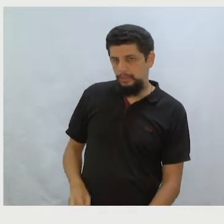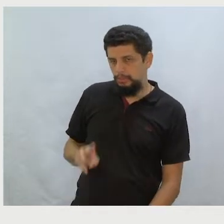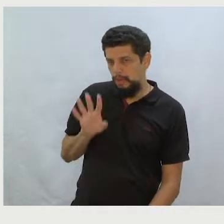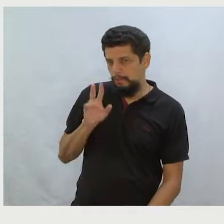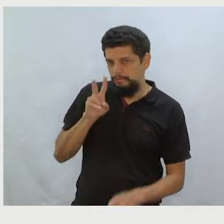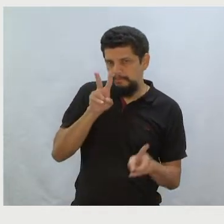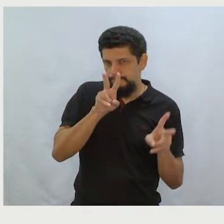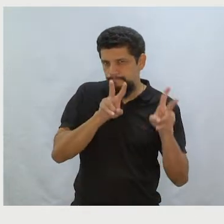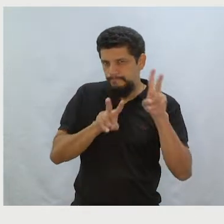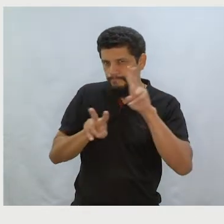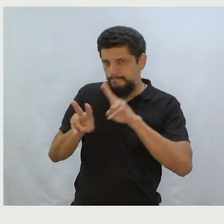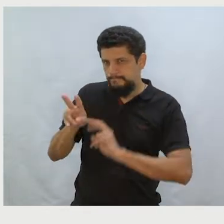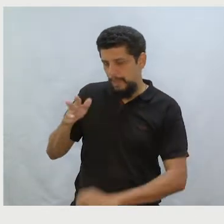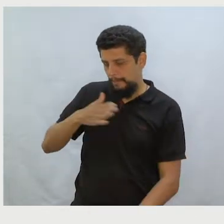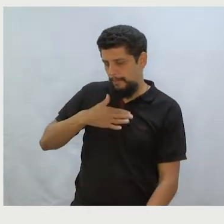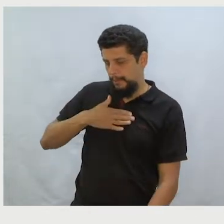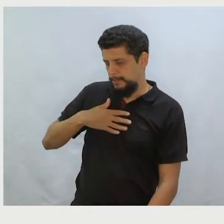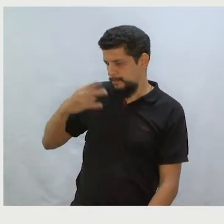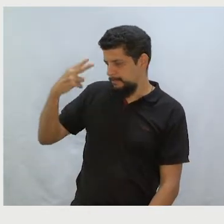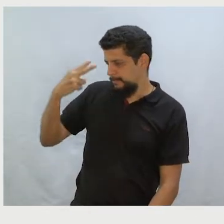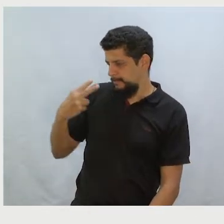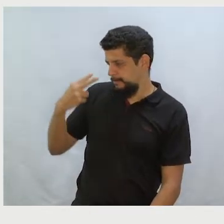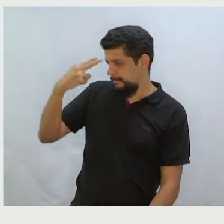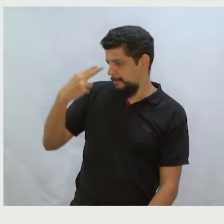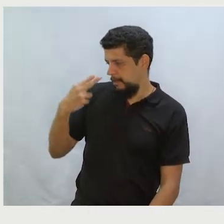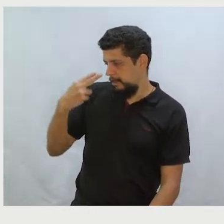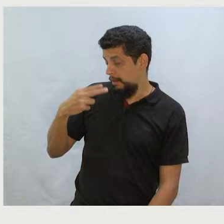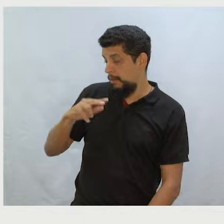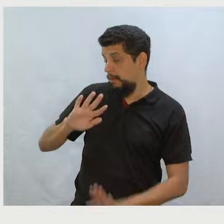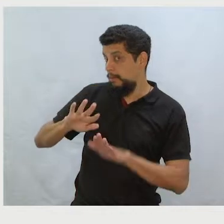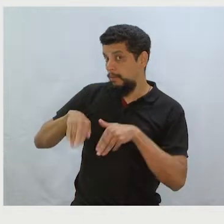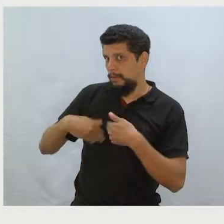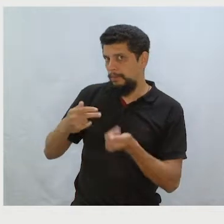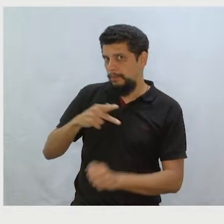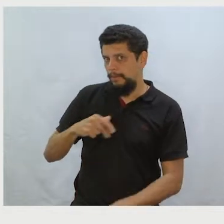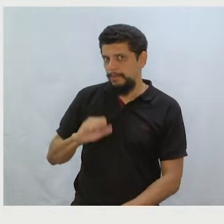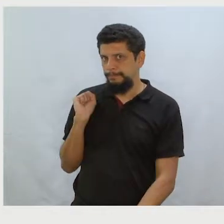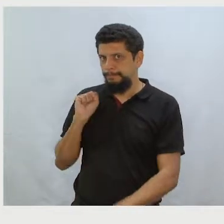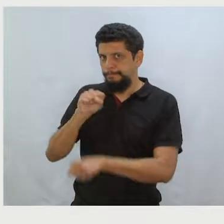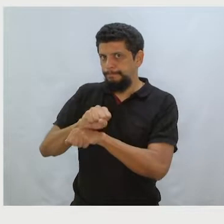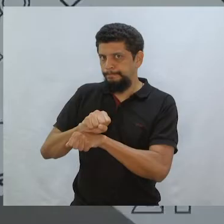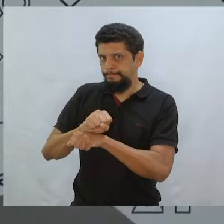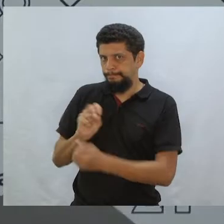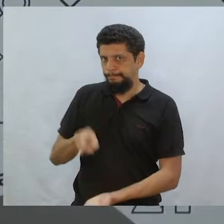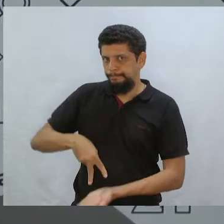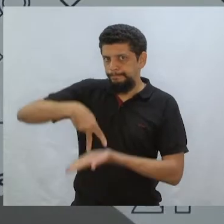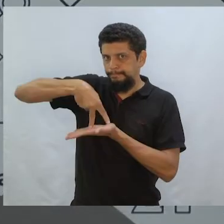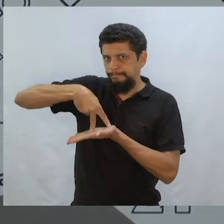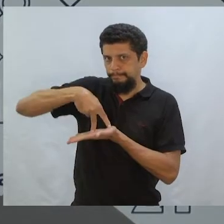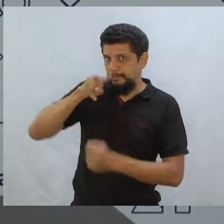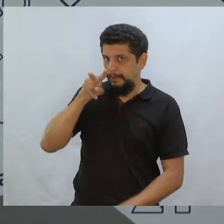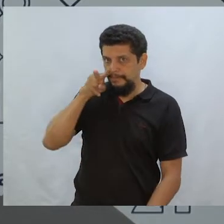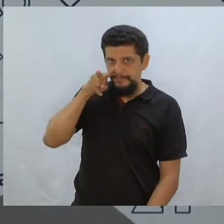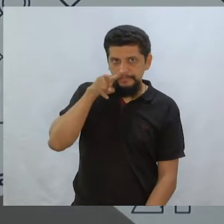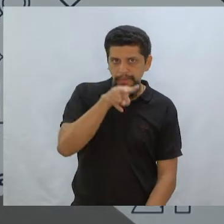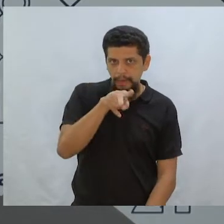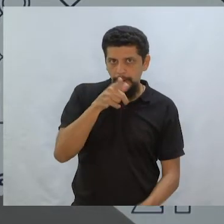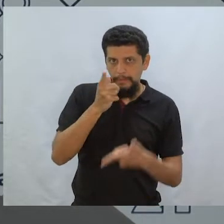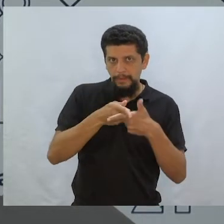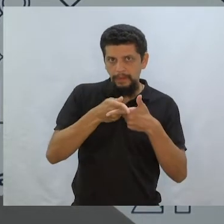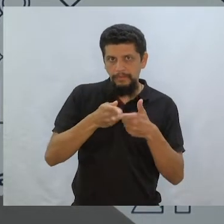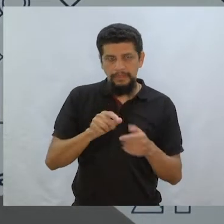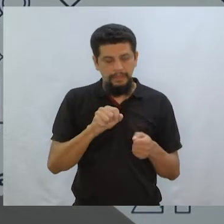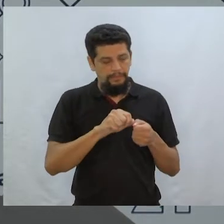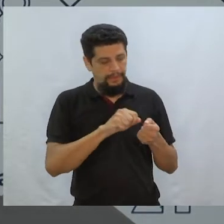só olhando para mim quando um professor fica parado só olhando para você é porque